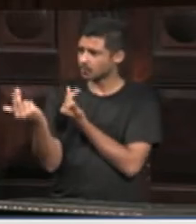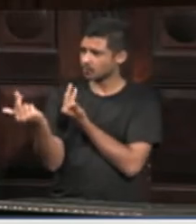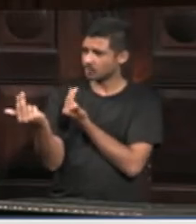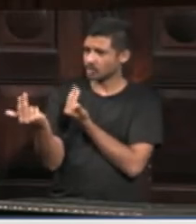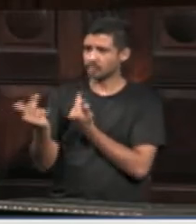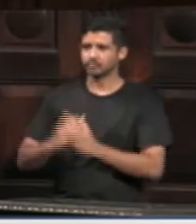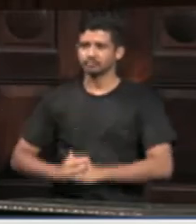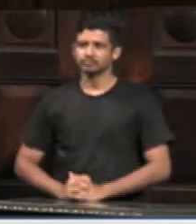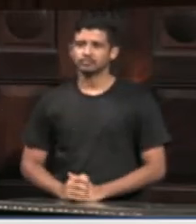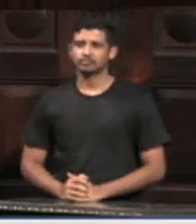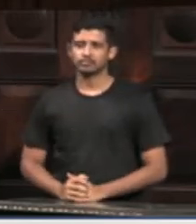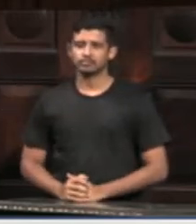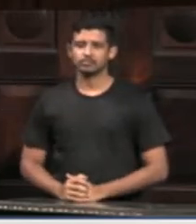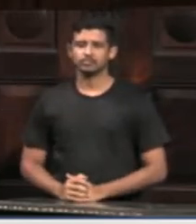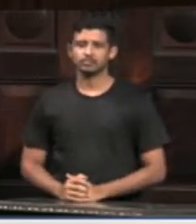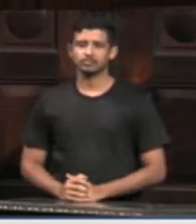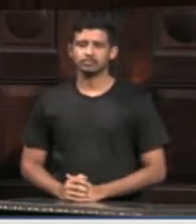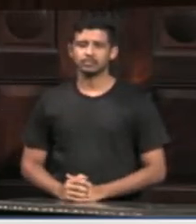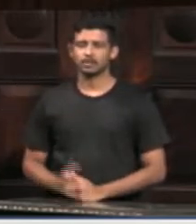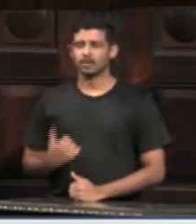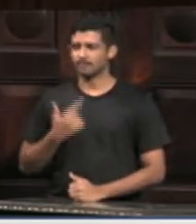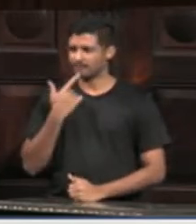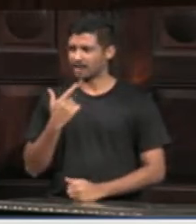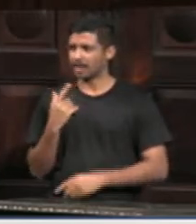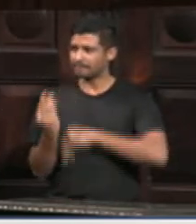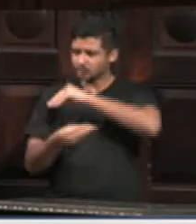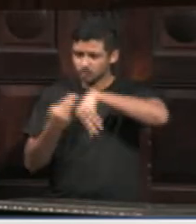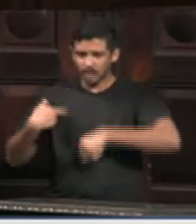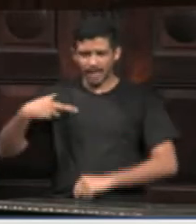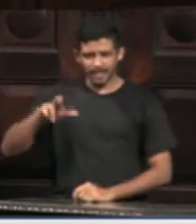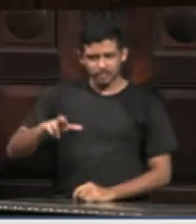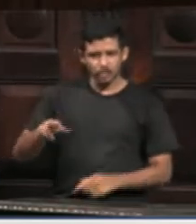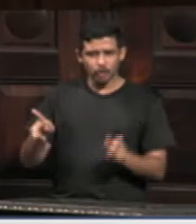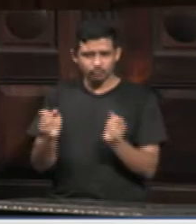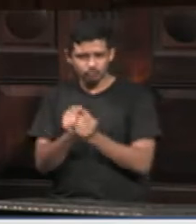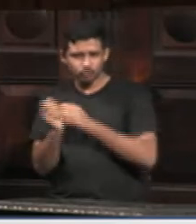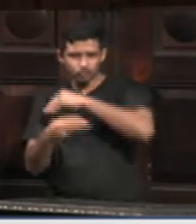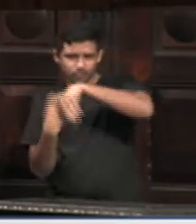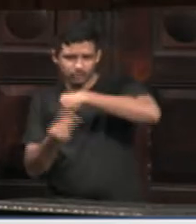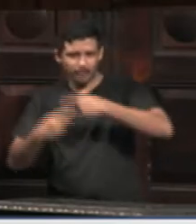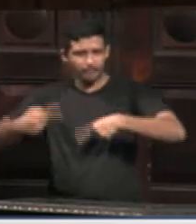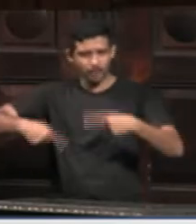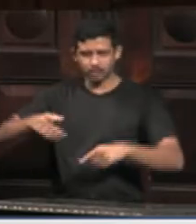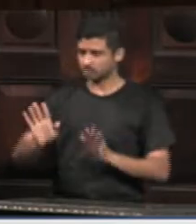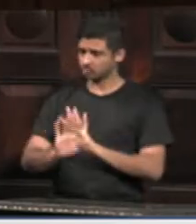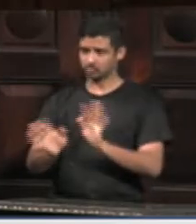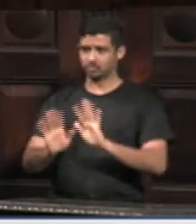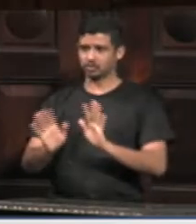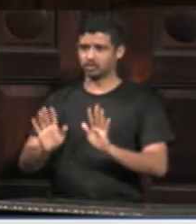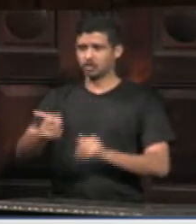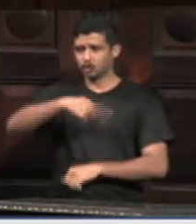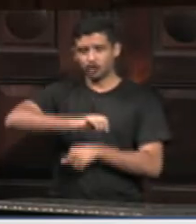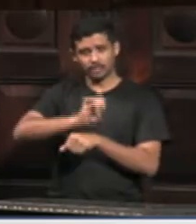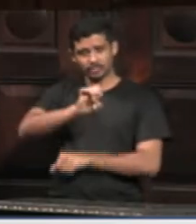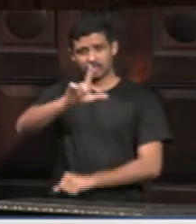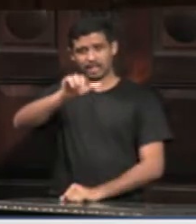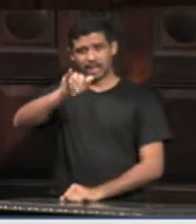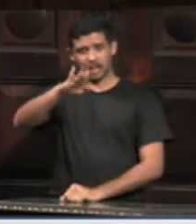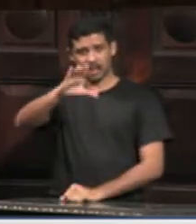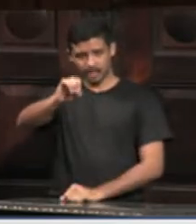se trata de misturar religião com política, porque tenho clareza que o Estado é laico, mas o Estado não é